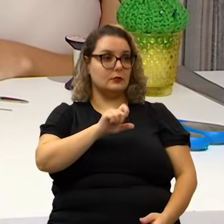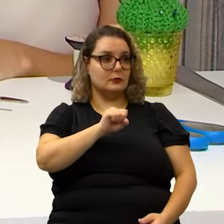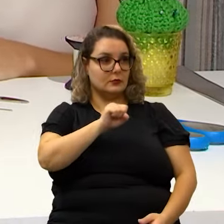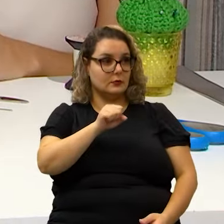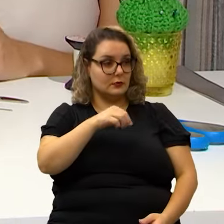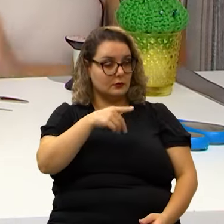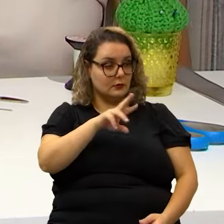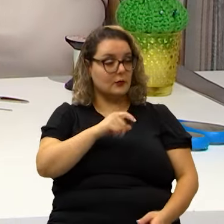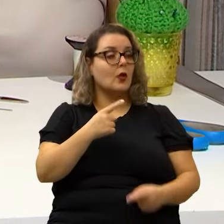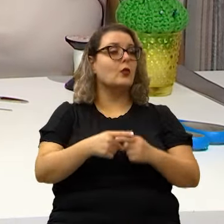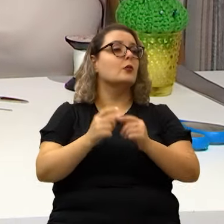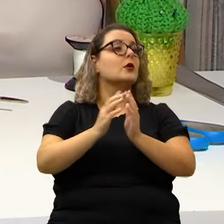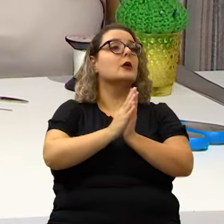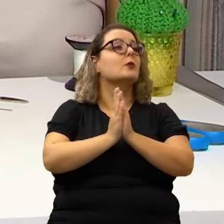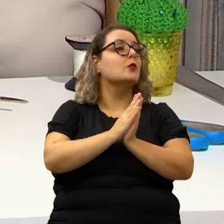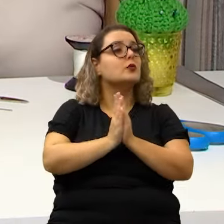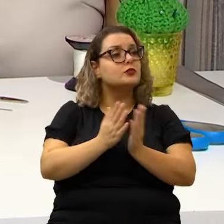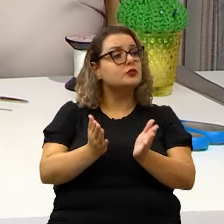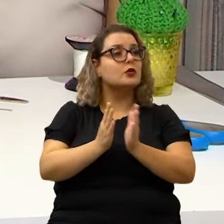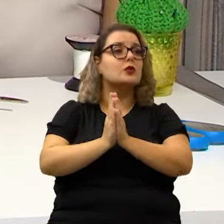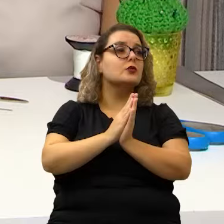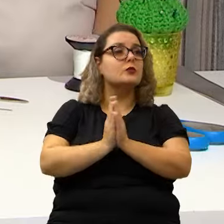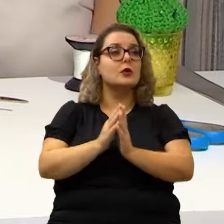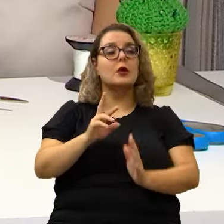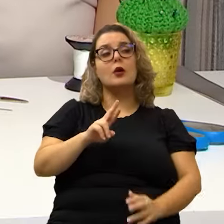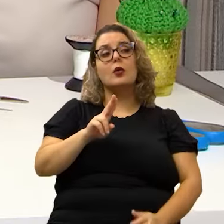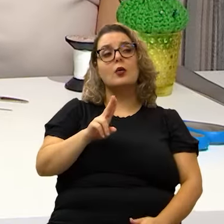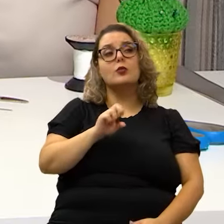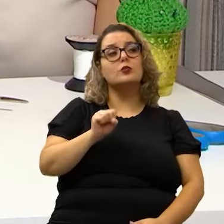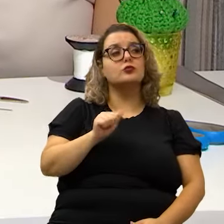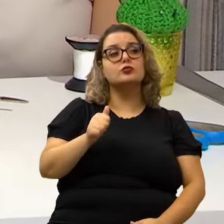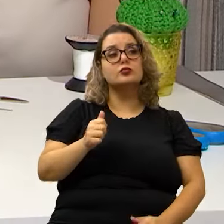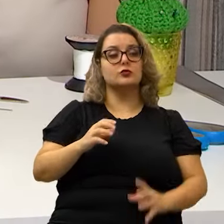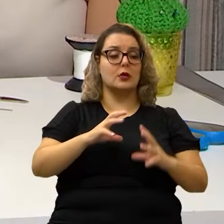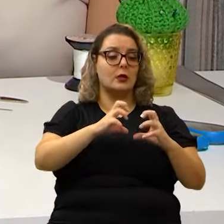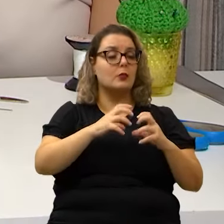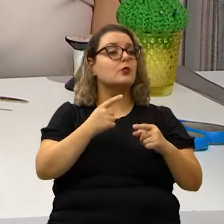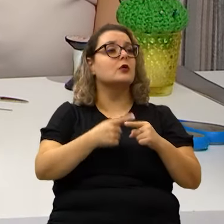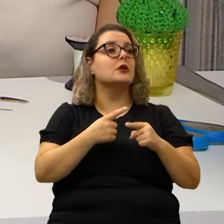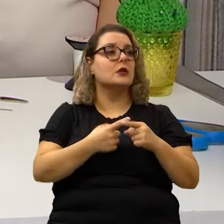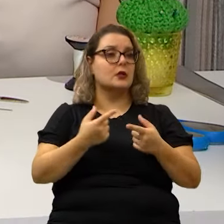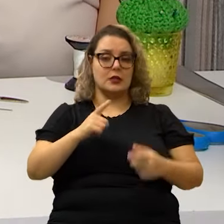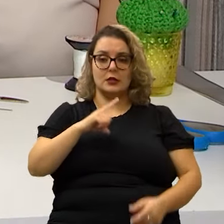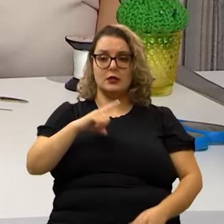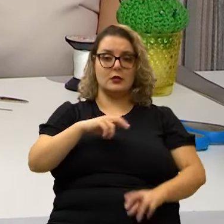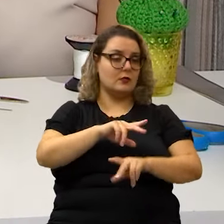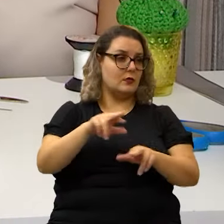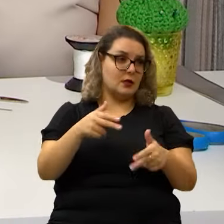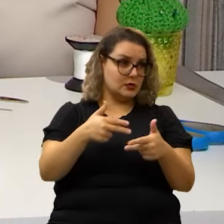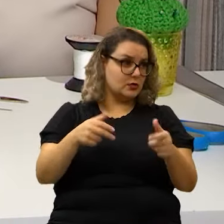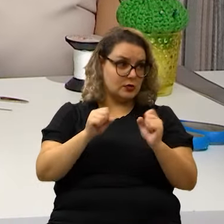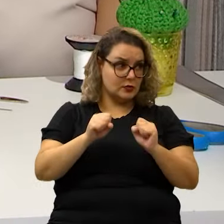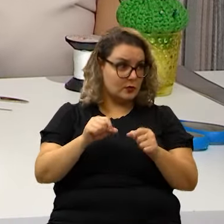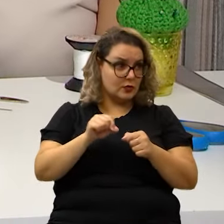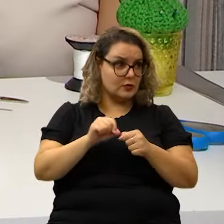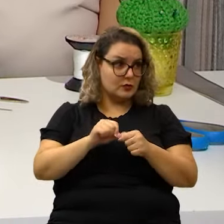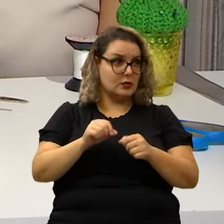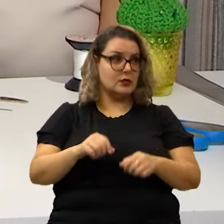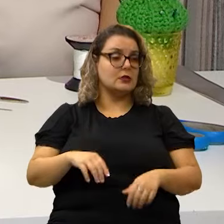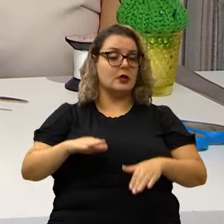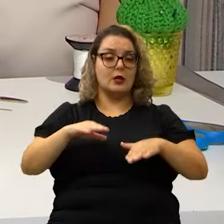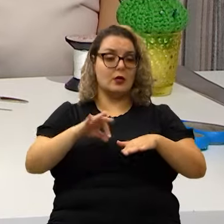que bonecas? Bonecas russas, pelúcia? Porque tem várias coisas que você pode fazer, né, na